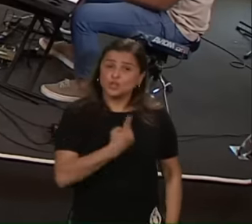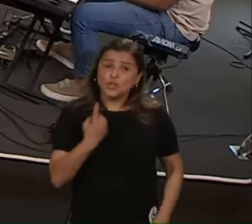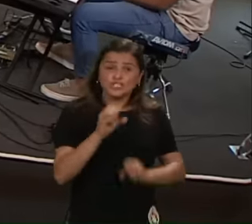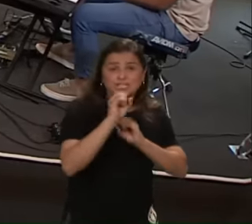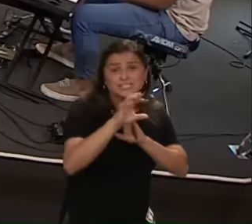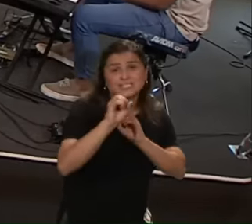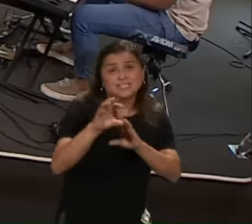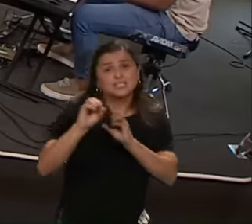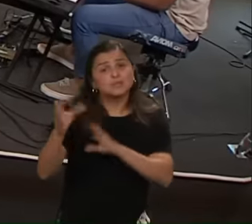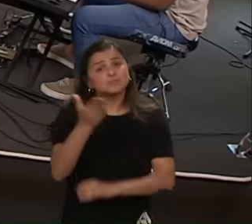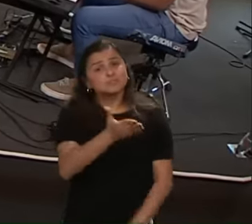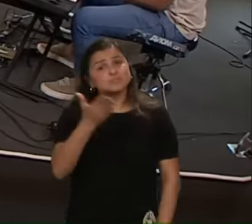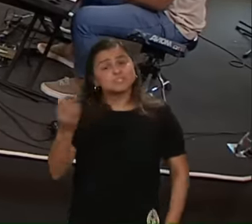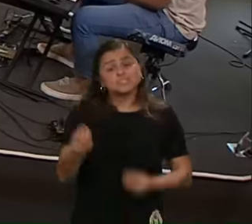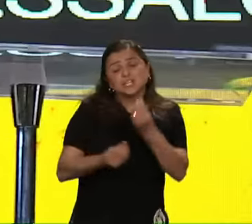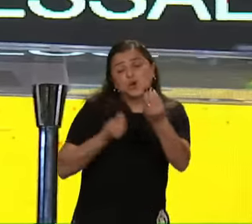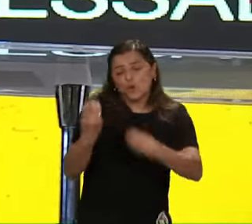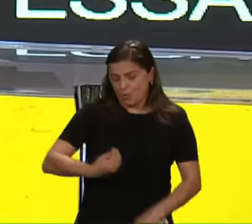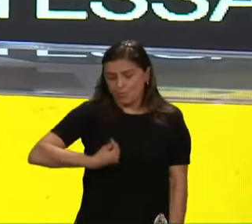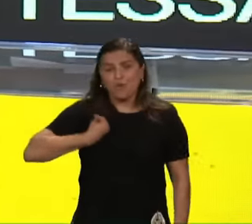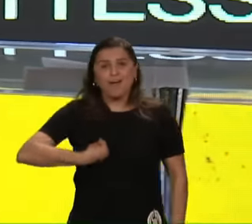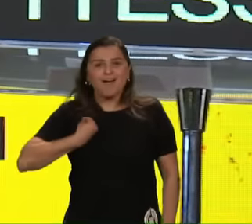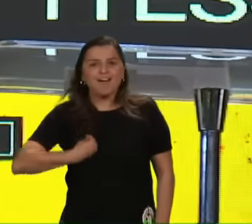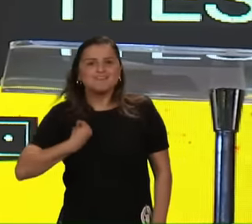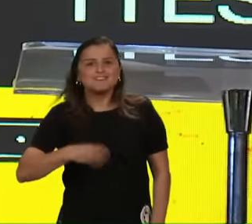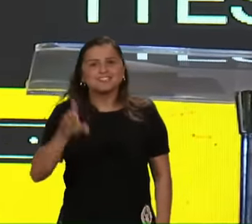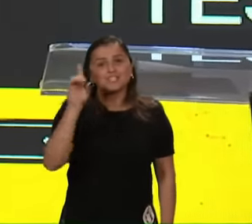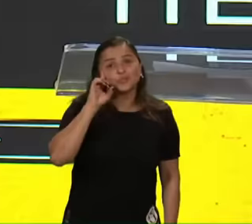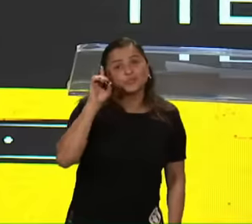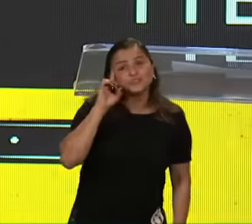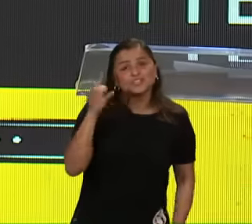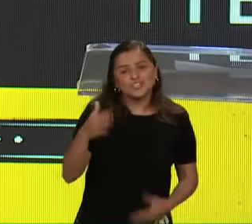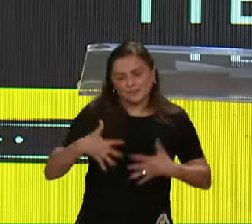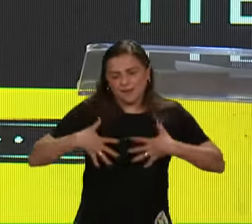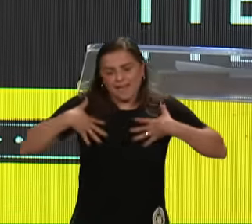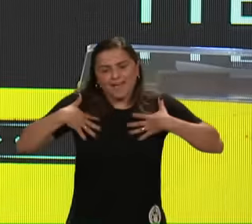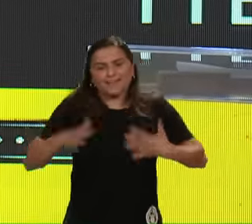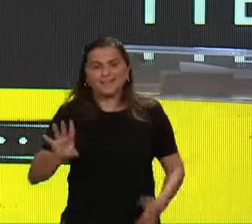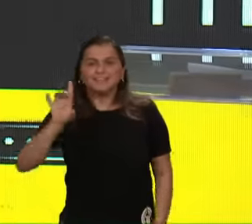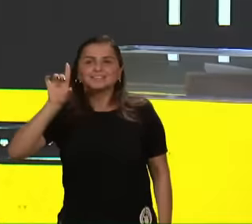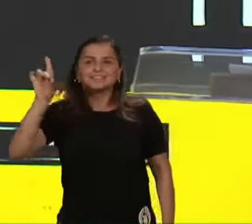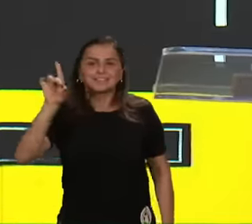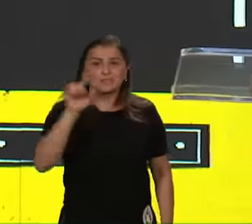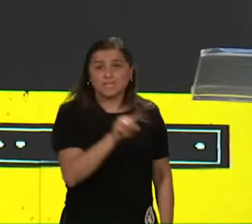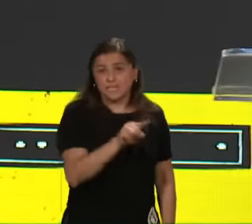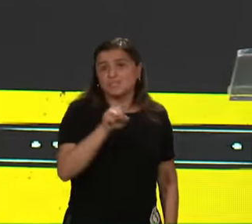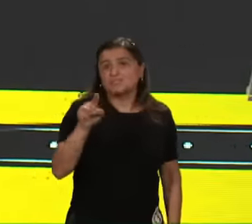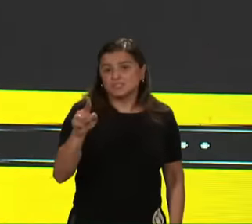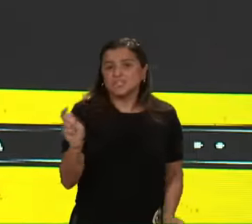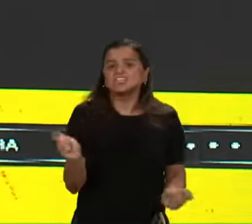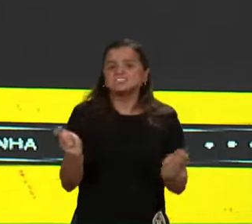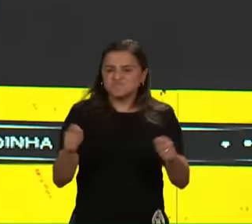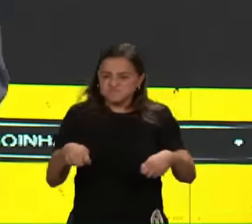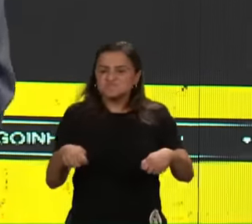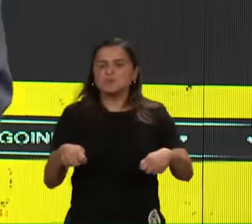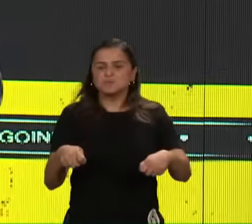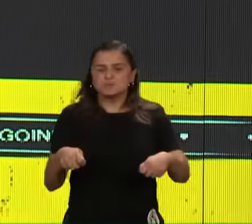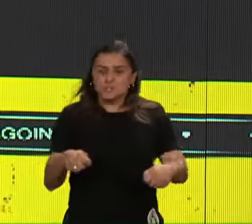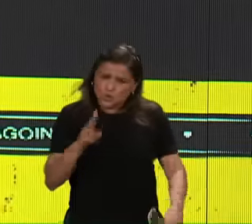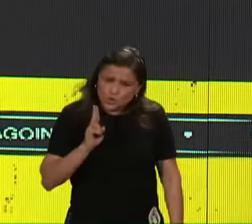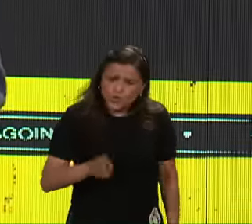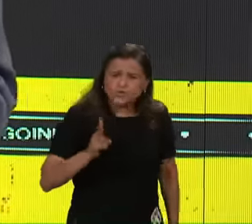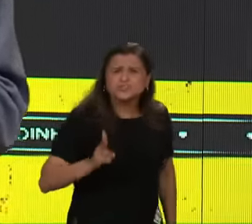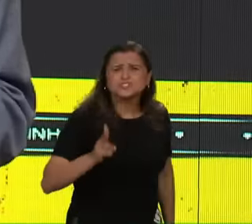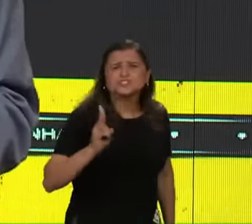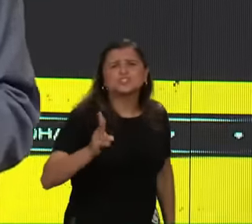recebestes quanto à maneira que deveis viver e agradar a Deus, e efetivamente estáis fazendo. Continueis